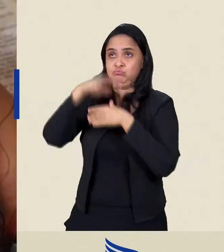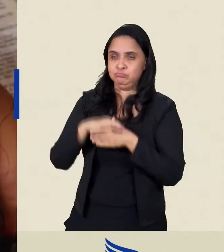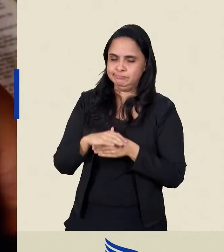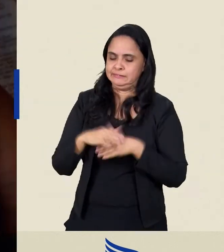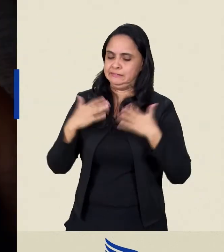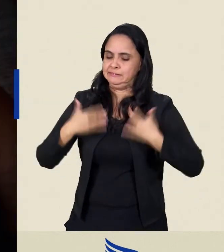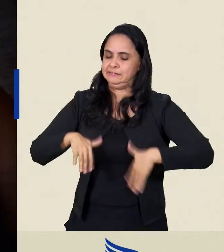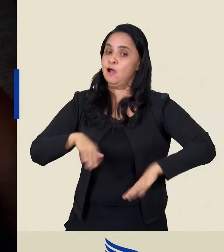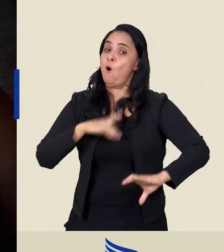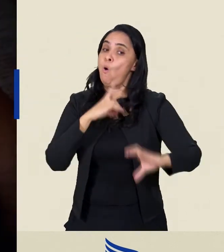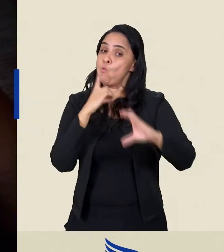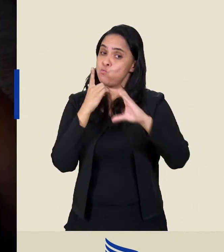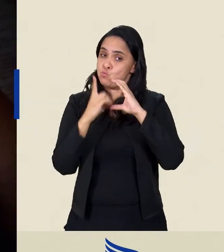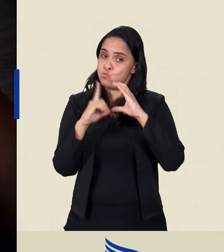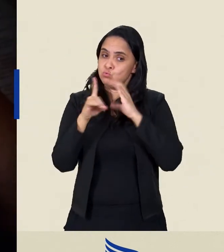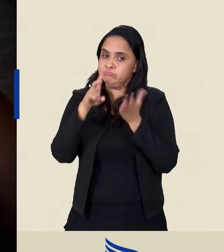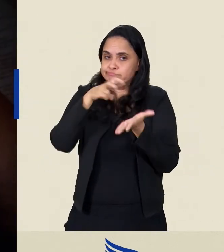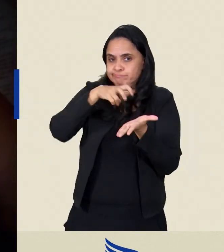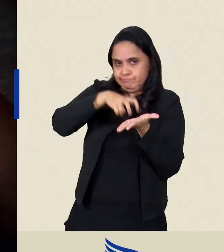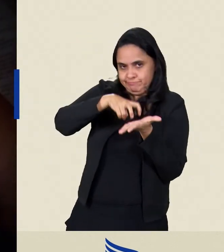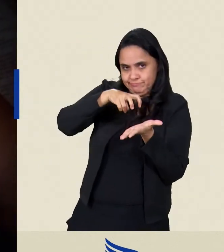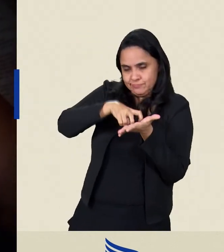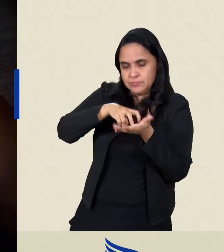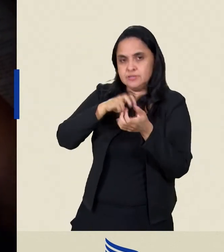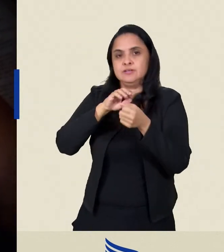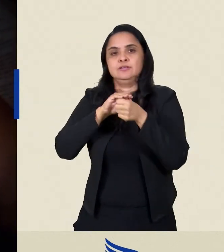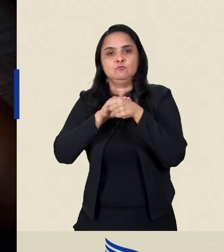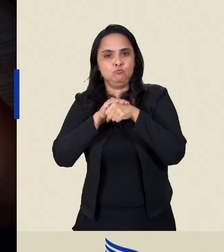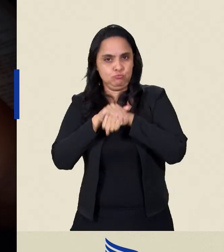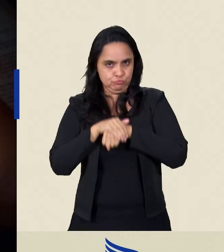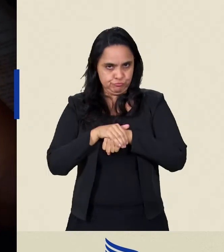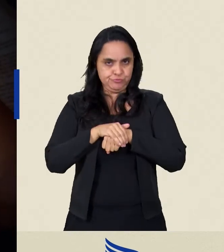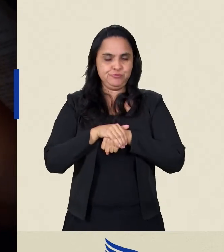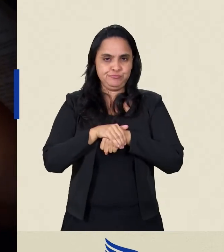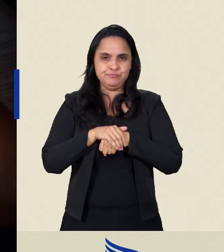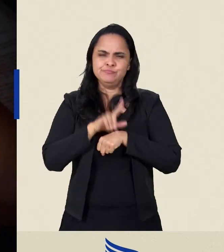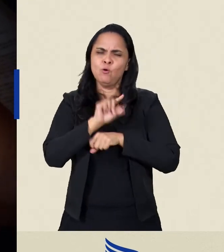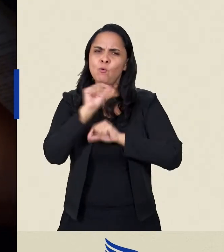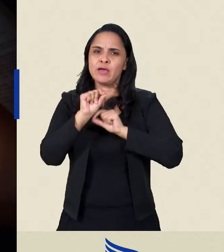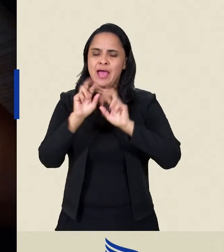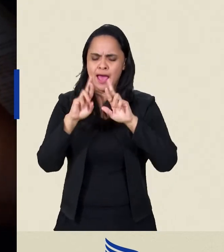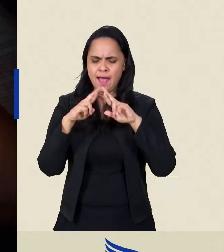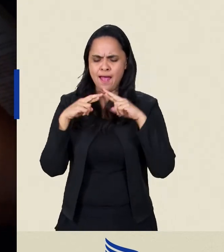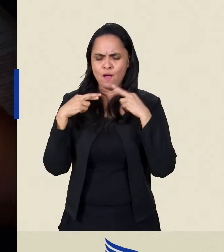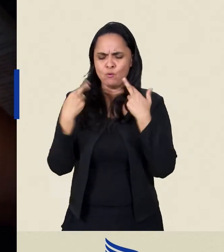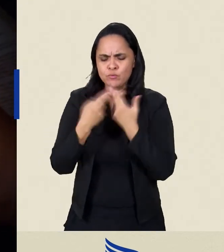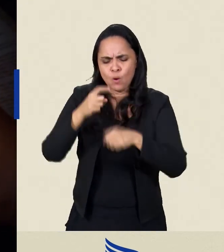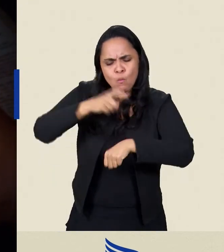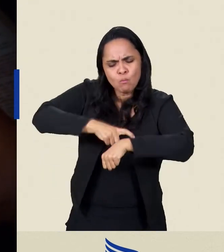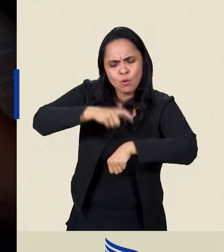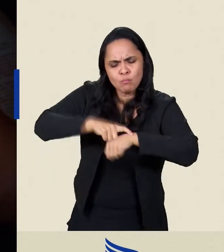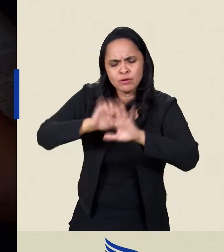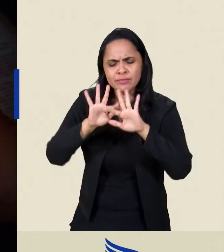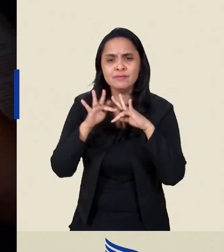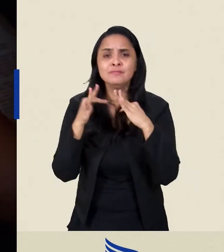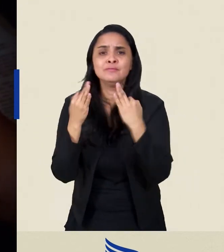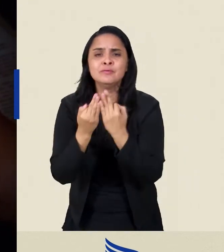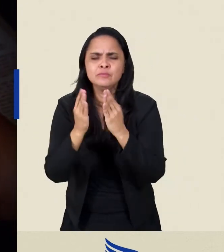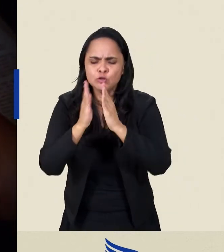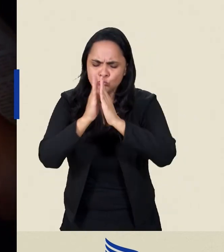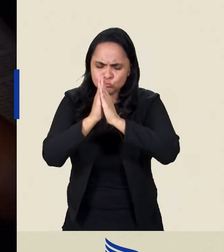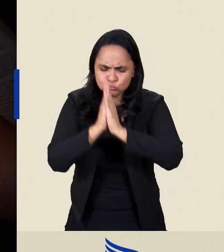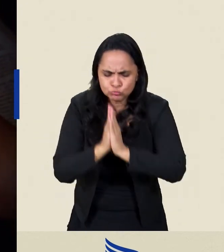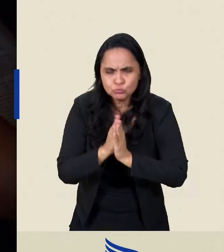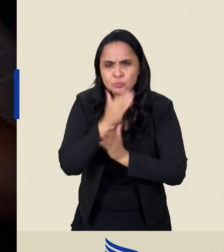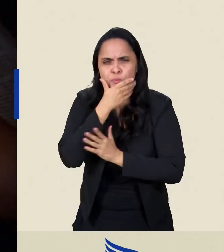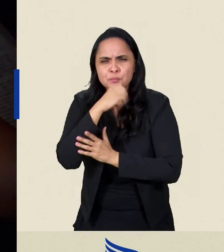cultos matutinos e vespertinos. Em outras palavras, o altar da família. Todas as vezes que os pais se